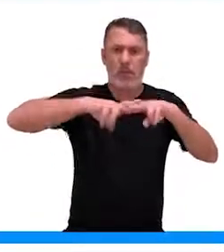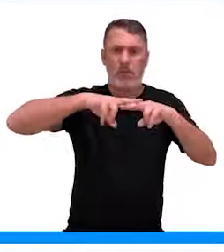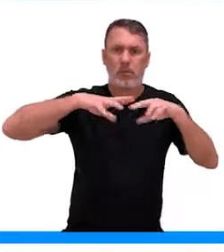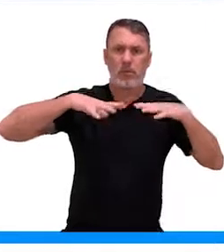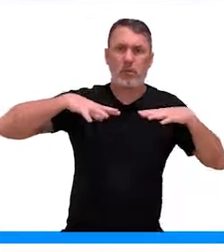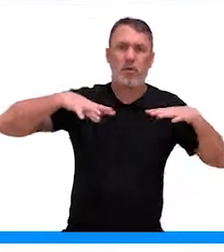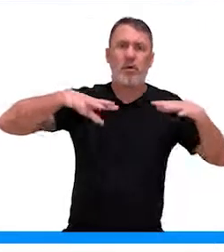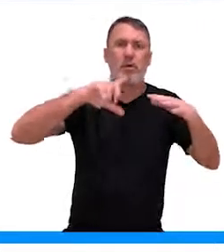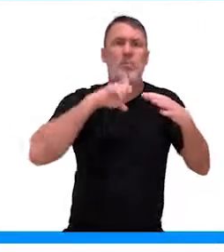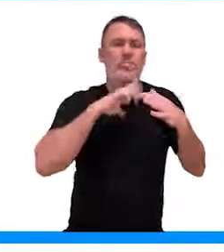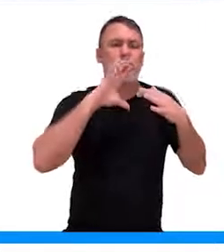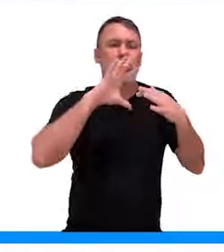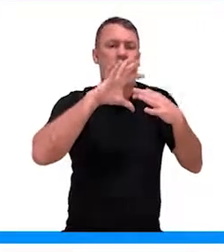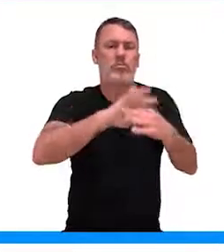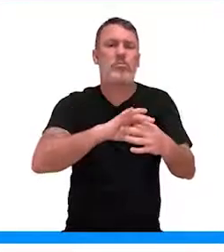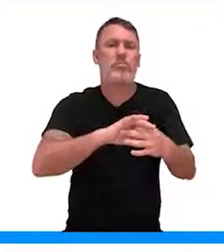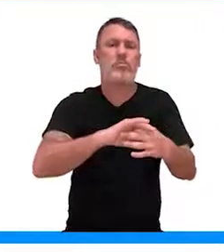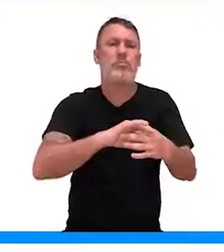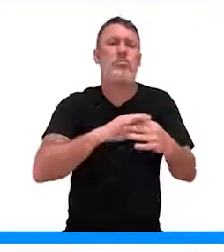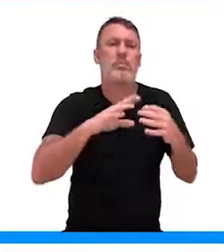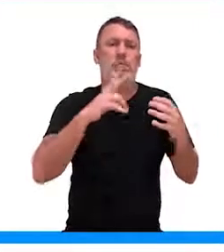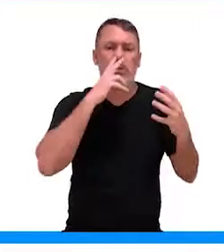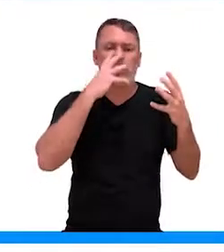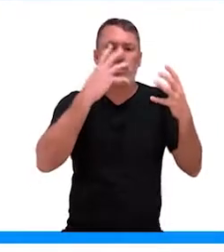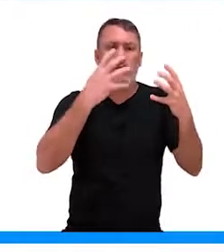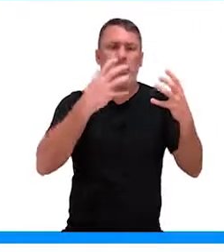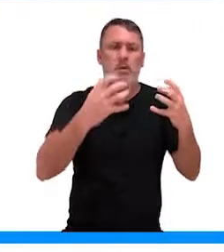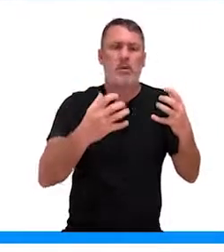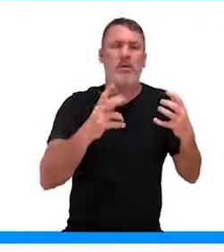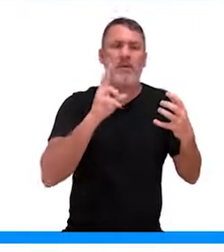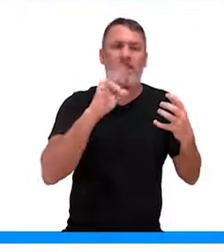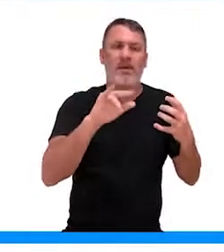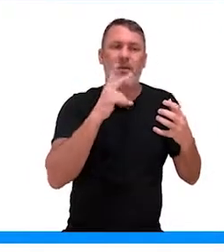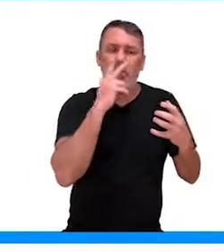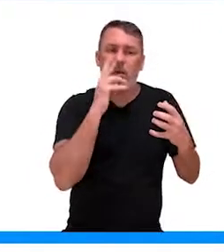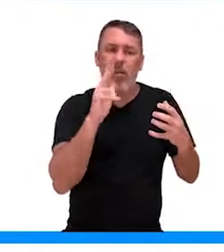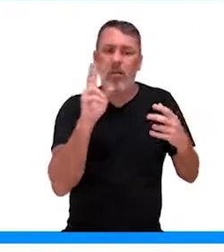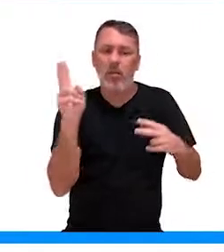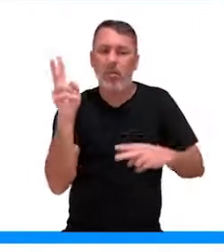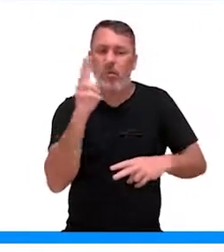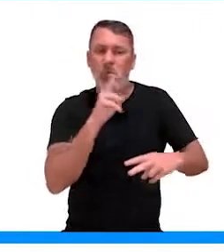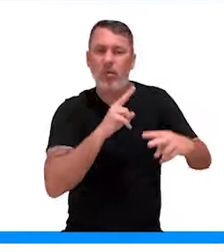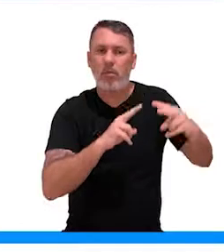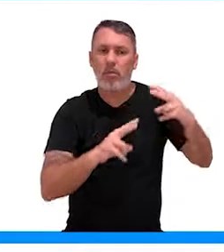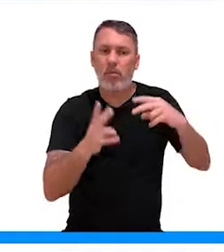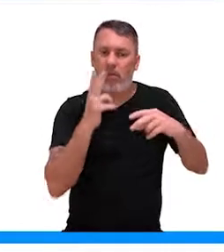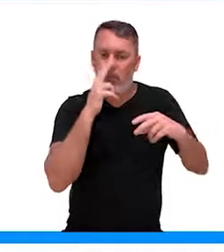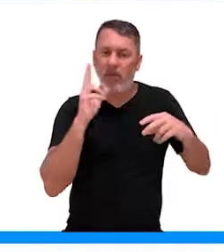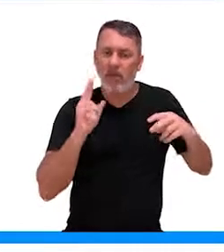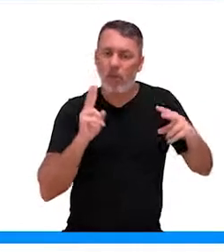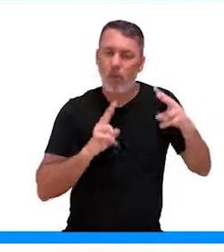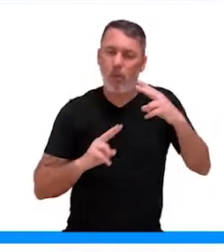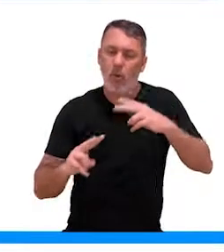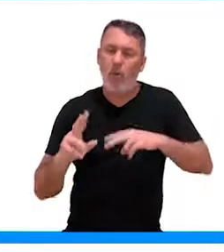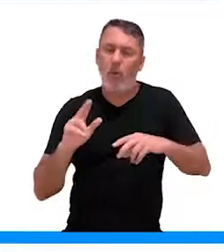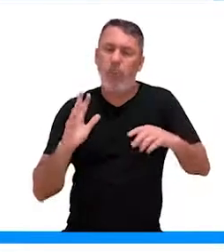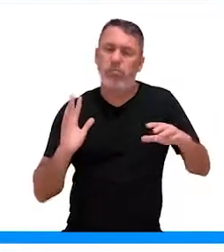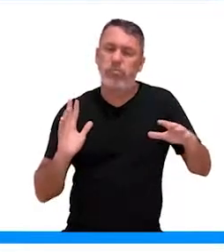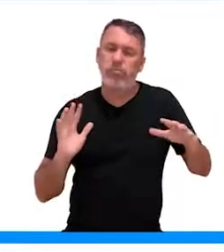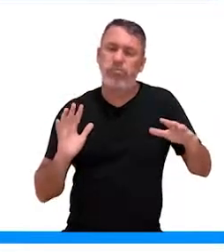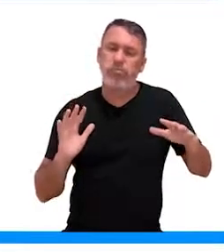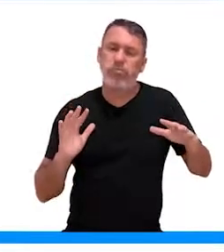com tendência a menor umidade. Então, quando essa corrente marítima fria, ela entra de fato já nas